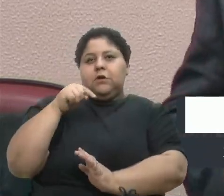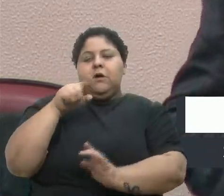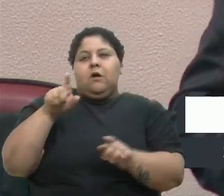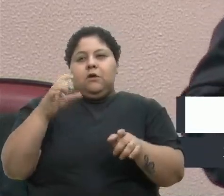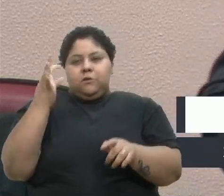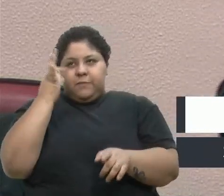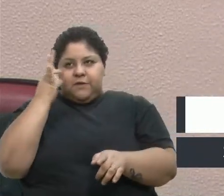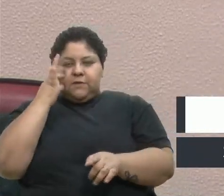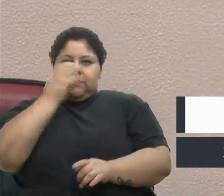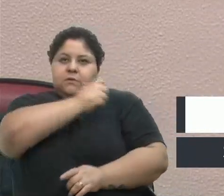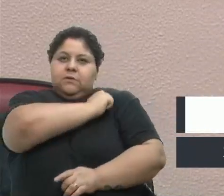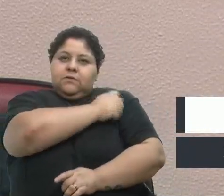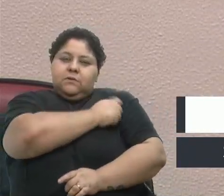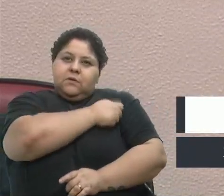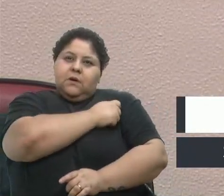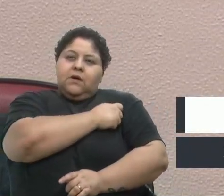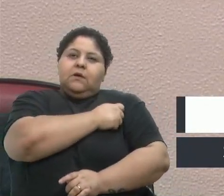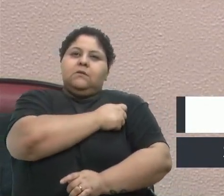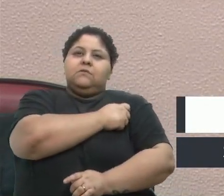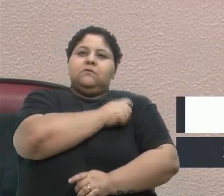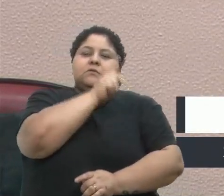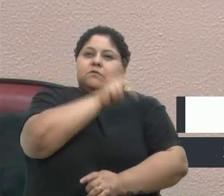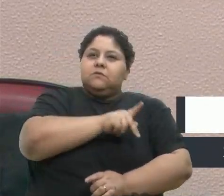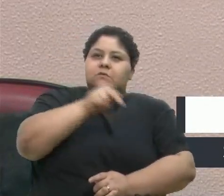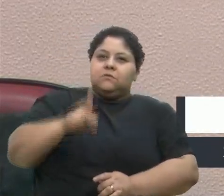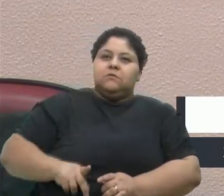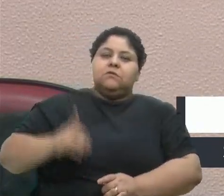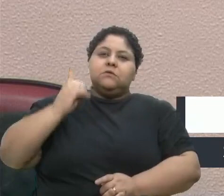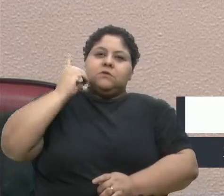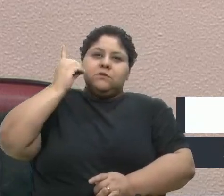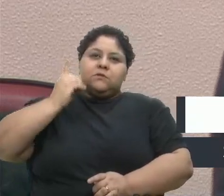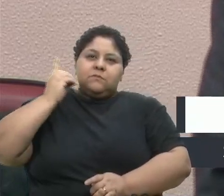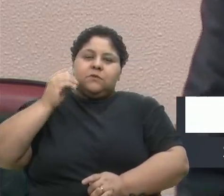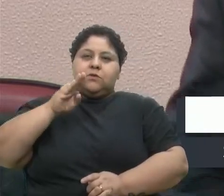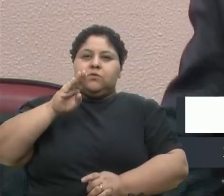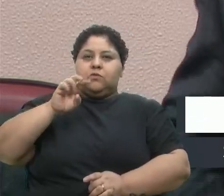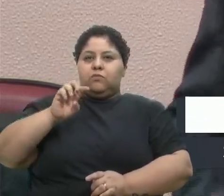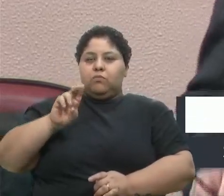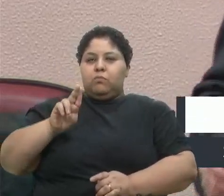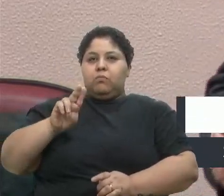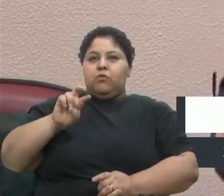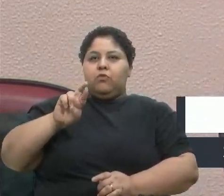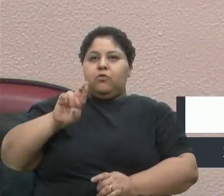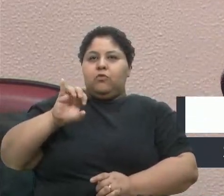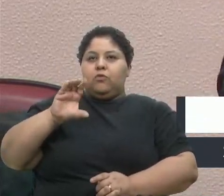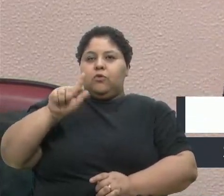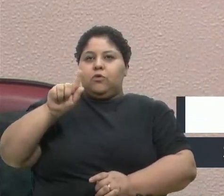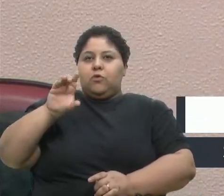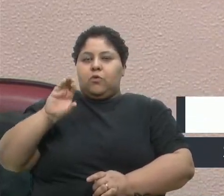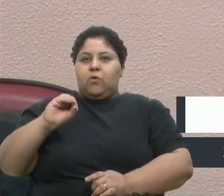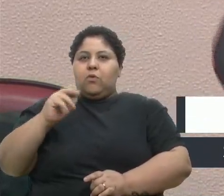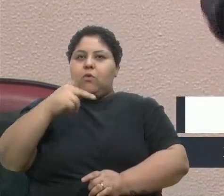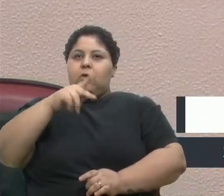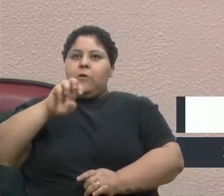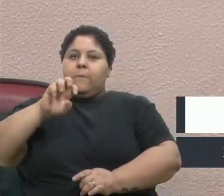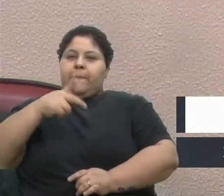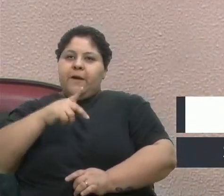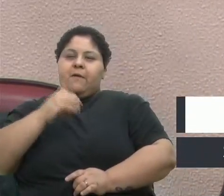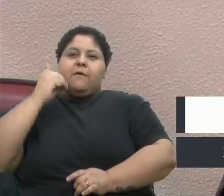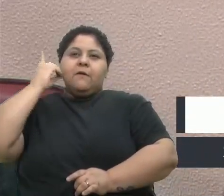professores, deputado Búrigo, deputado Pepe, prefeitos, deputada Denise,